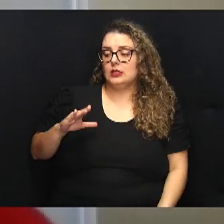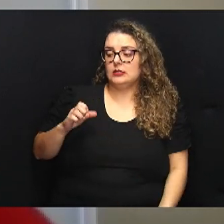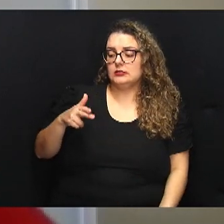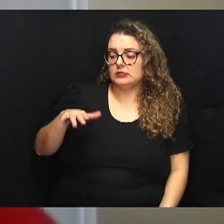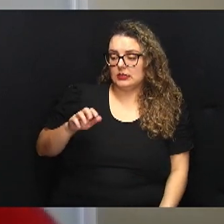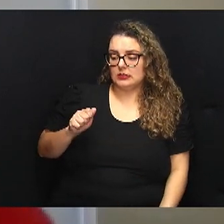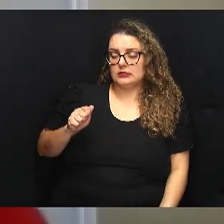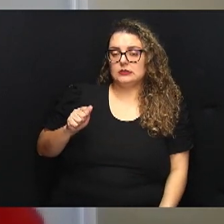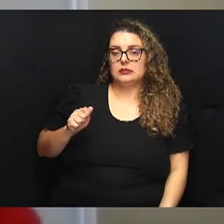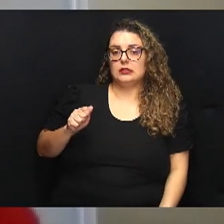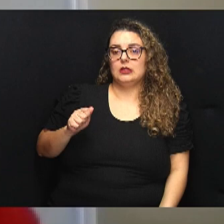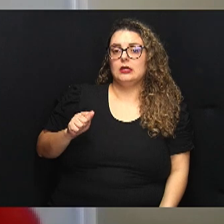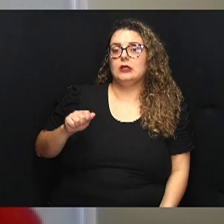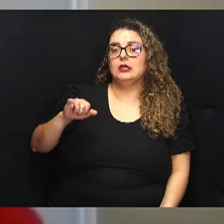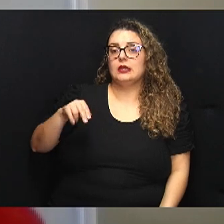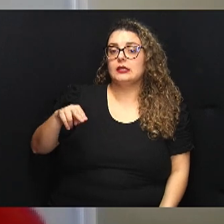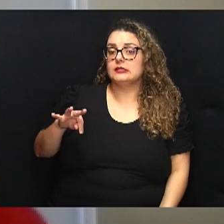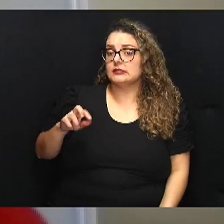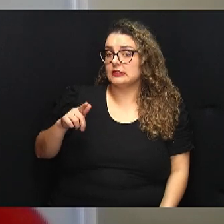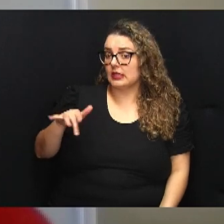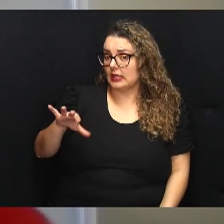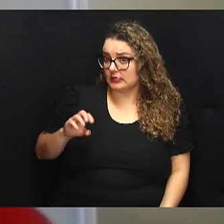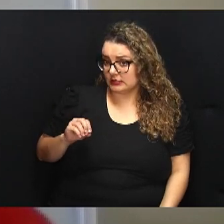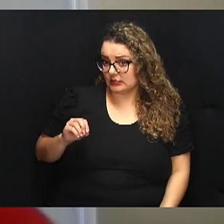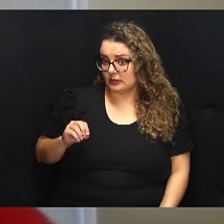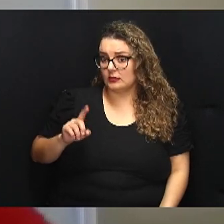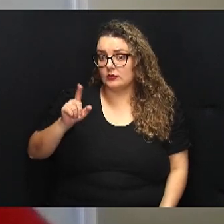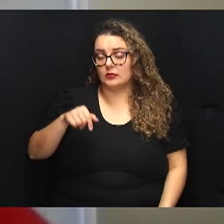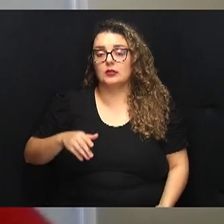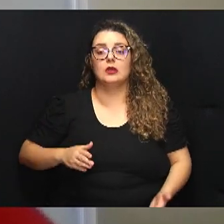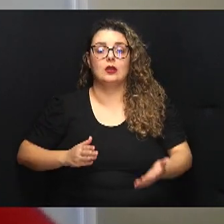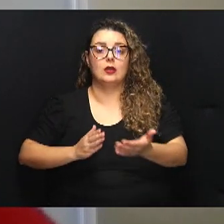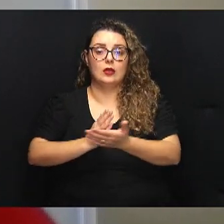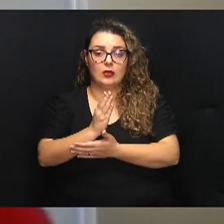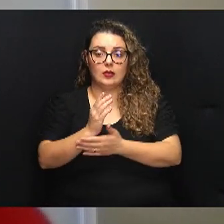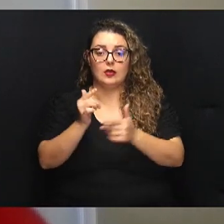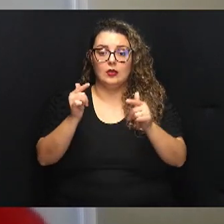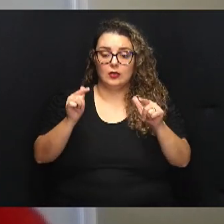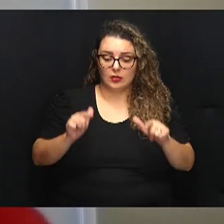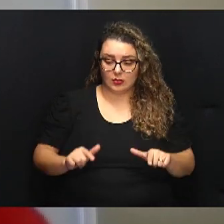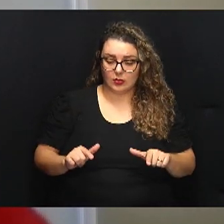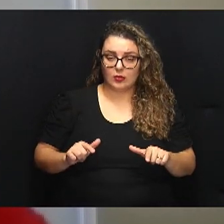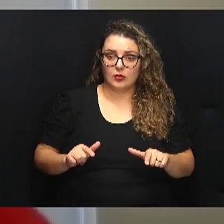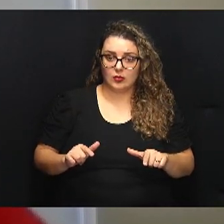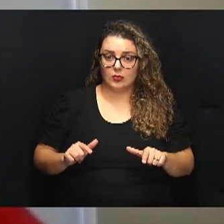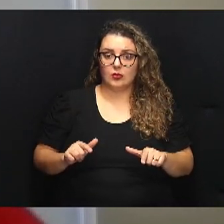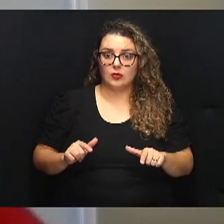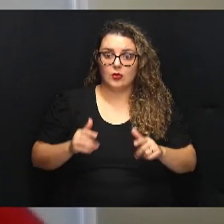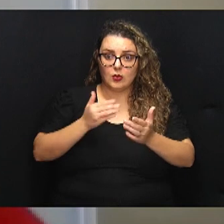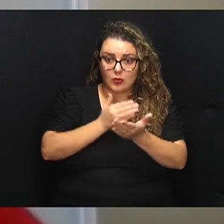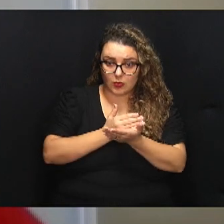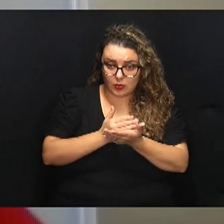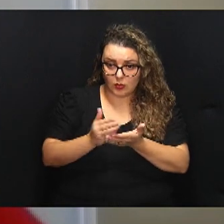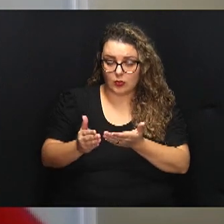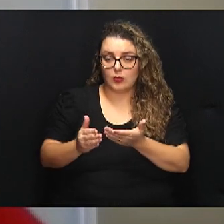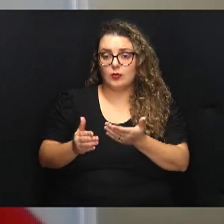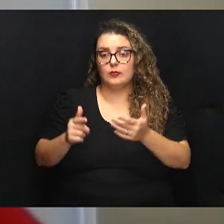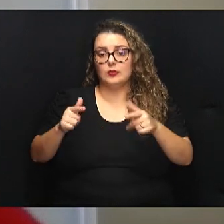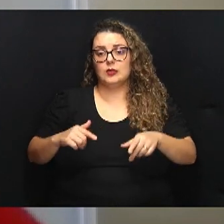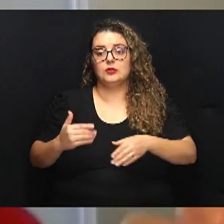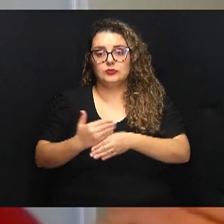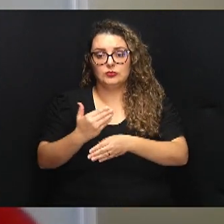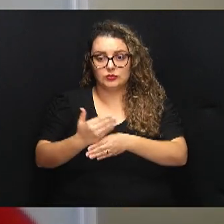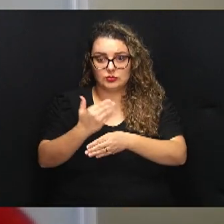instalação, onde, então, é aprovada o início da implantação do